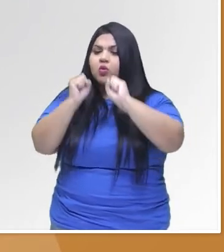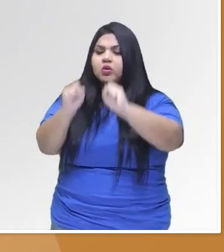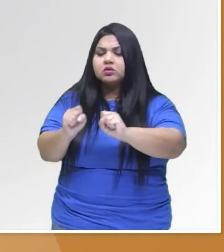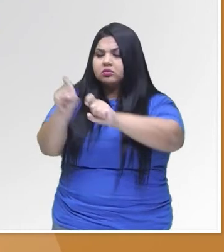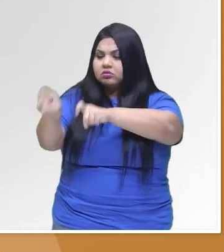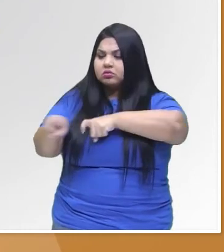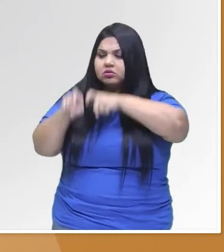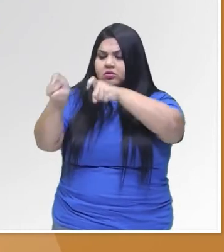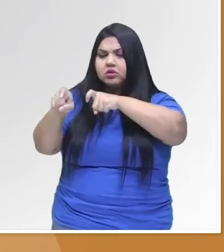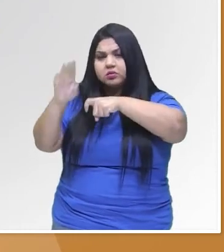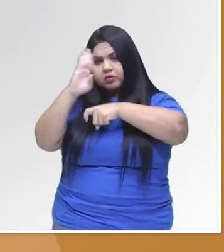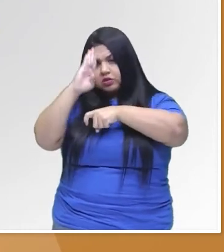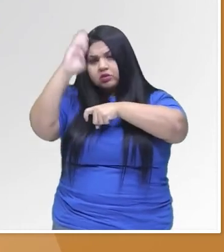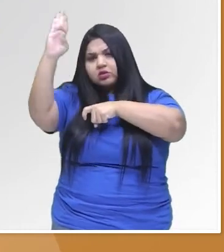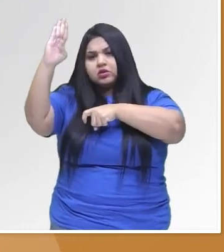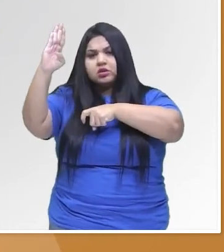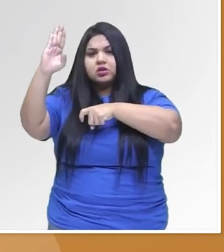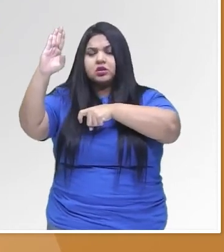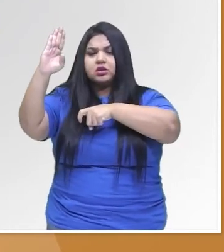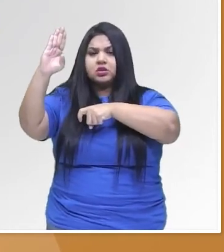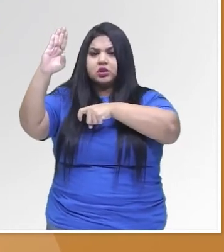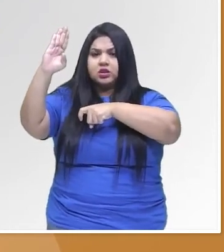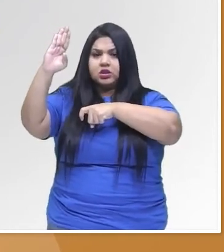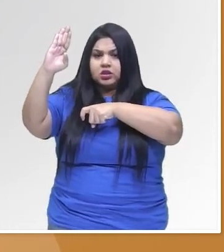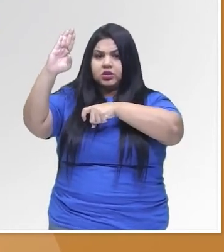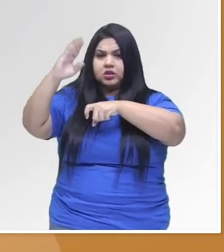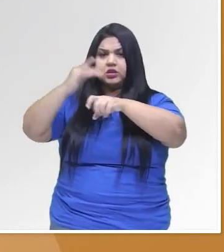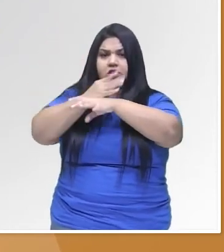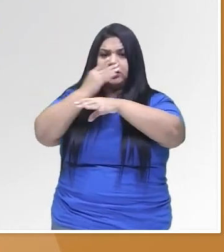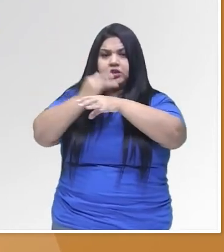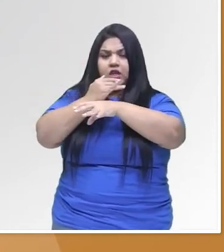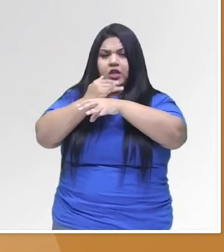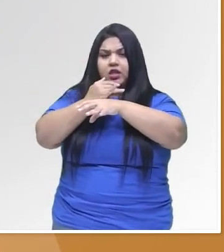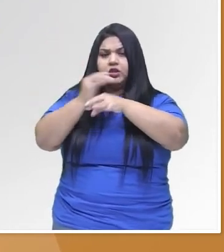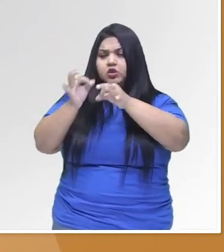agrícola, principalmente nas cidades mais ao interior.